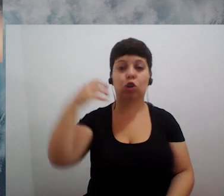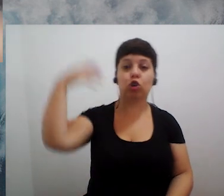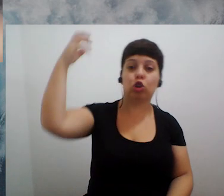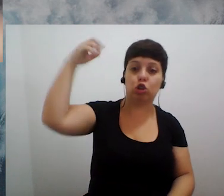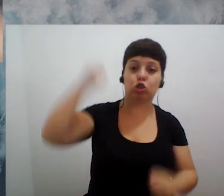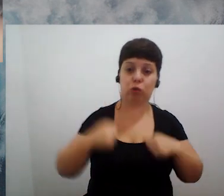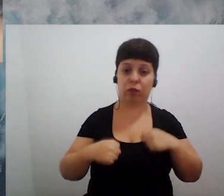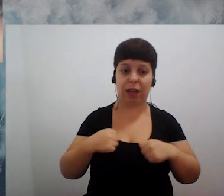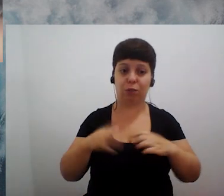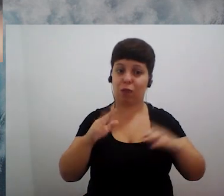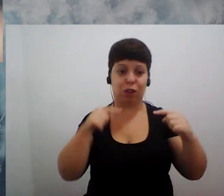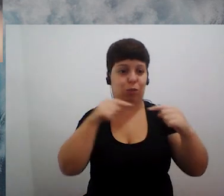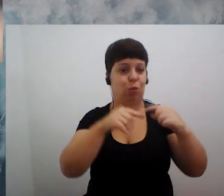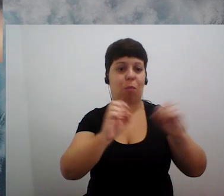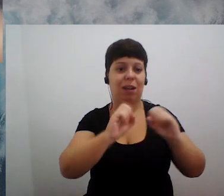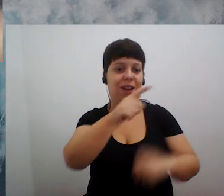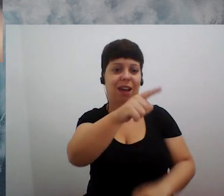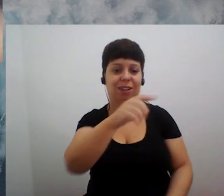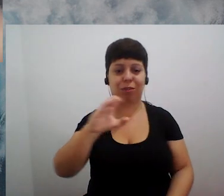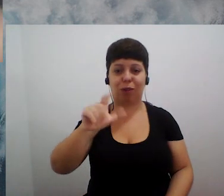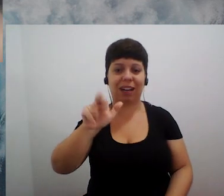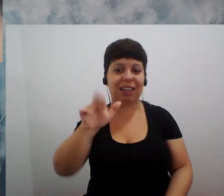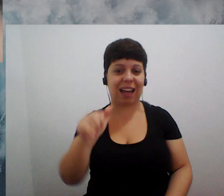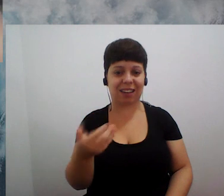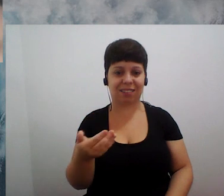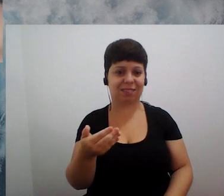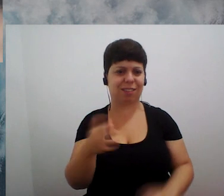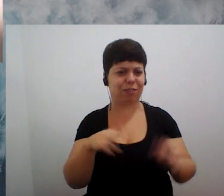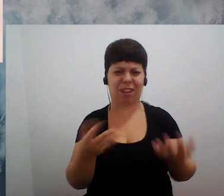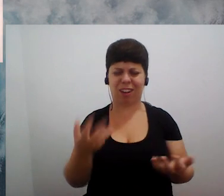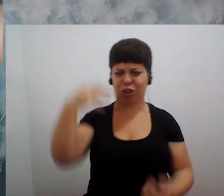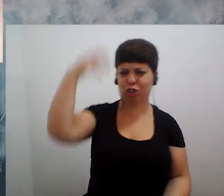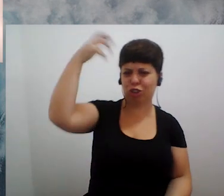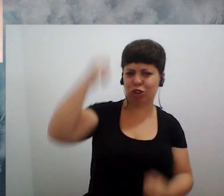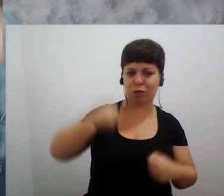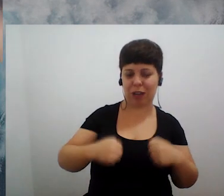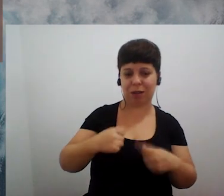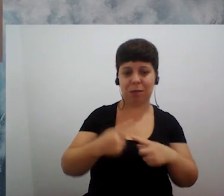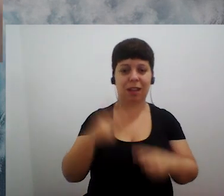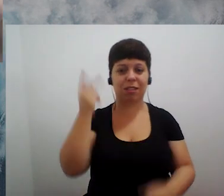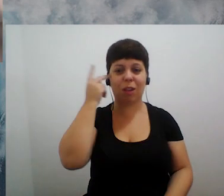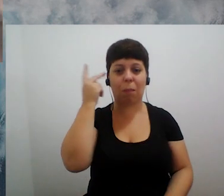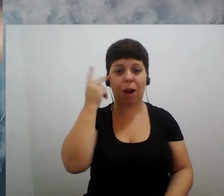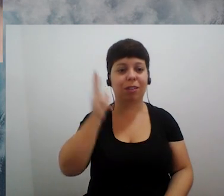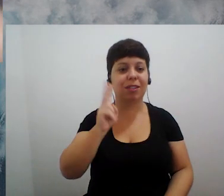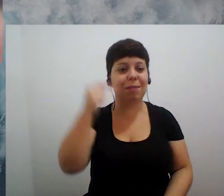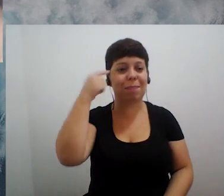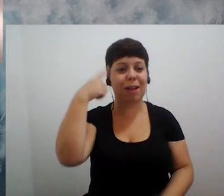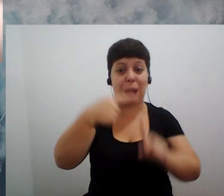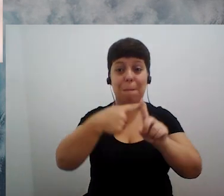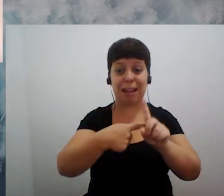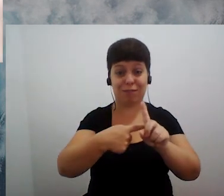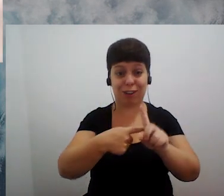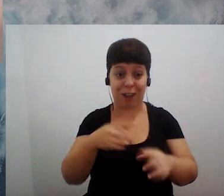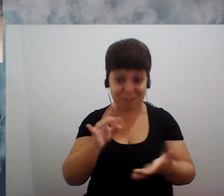do chuveirão não converse nada com a Clara, né, lá da quebrada dela. Talvez não faça o menor sentido, né? Porque São Paulo, eu tenho na minha cabeça que é bem